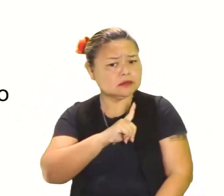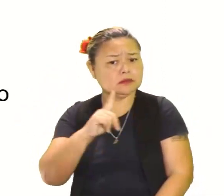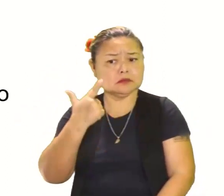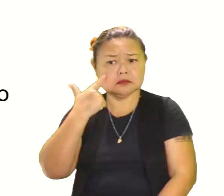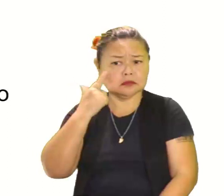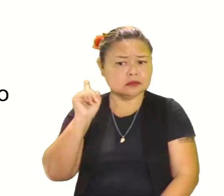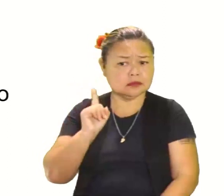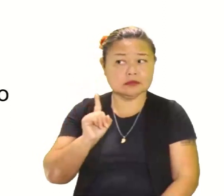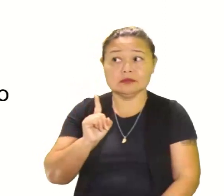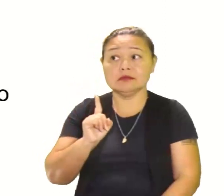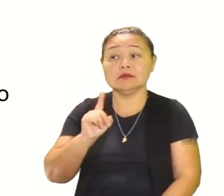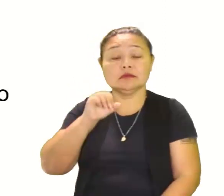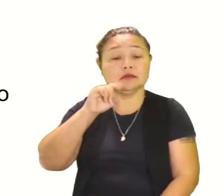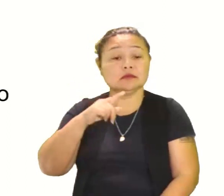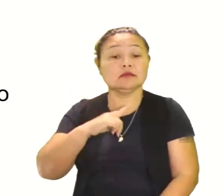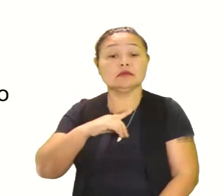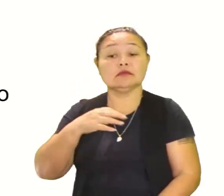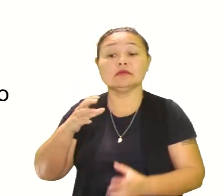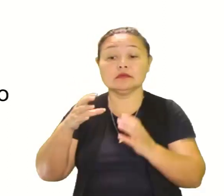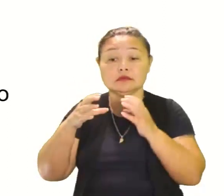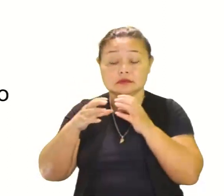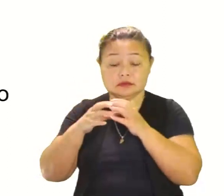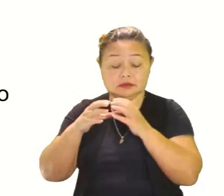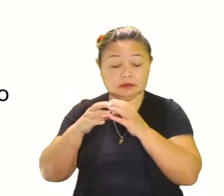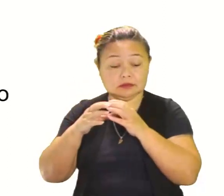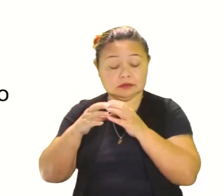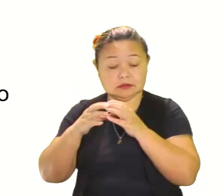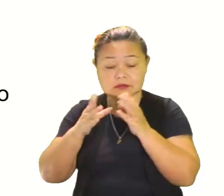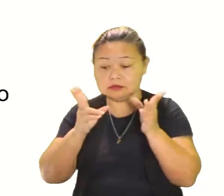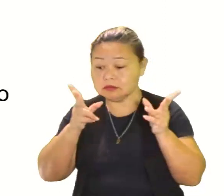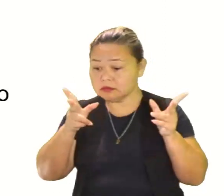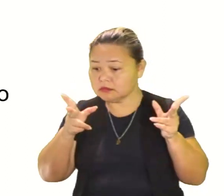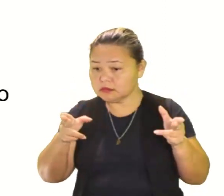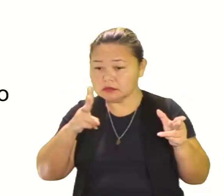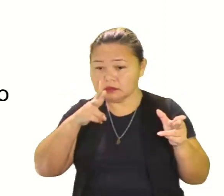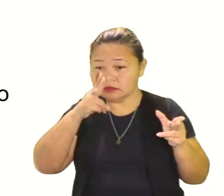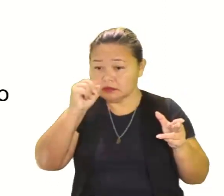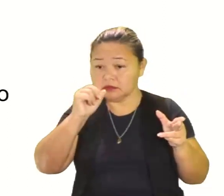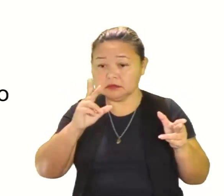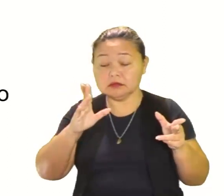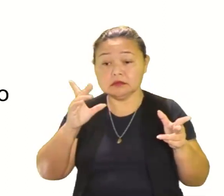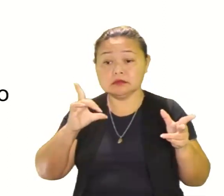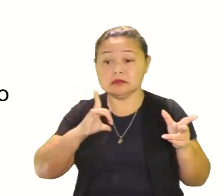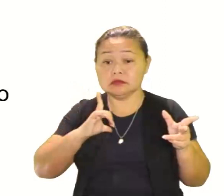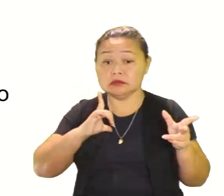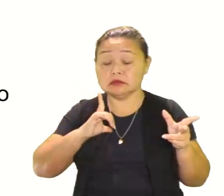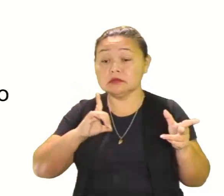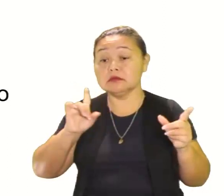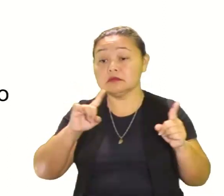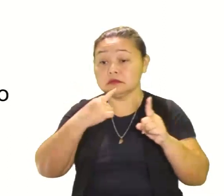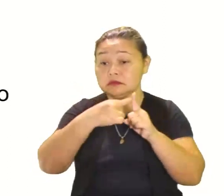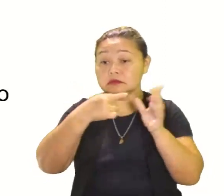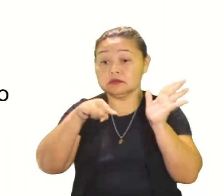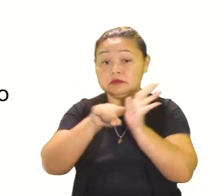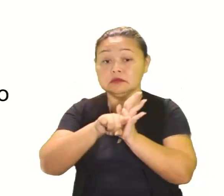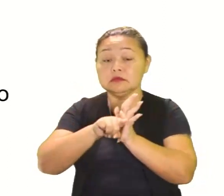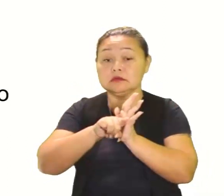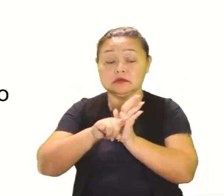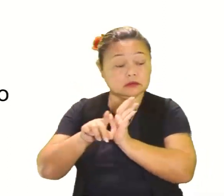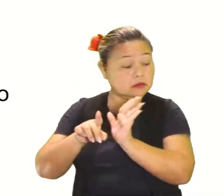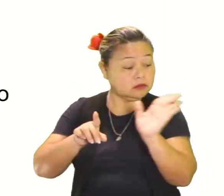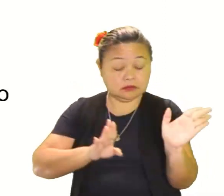eu acho que não. Se o grupo, né, a força foi de mesma intensidade, né, só que com sinais contrários por